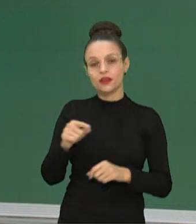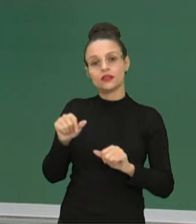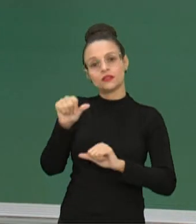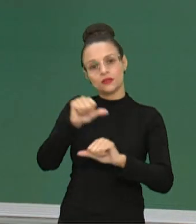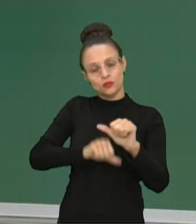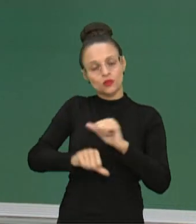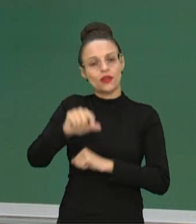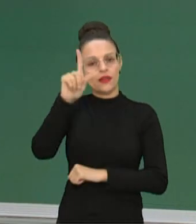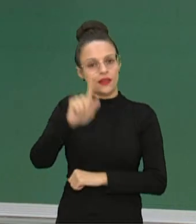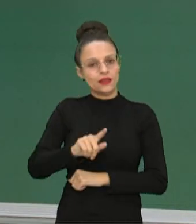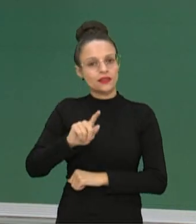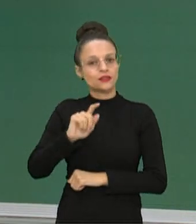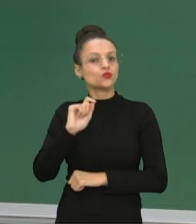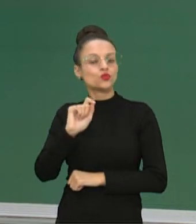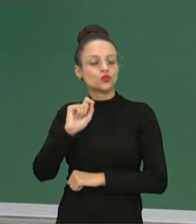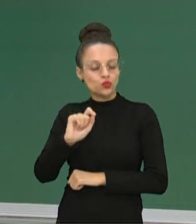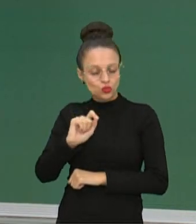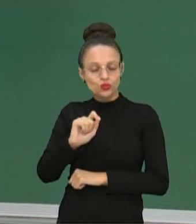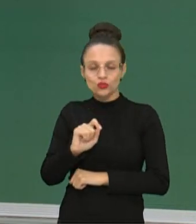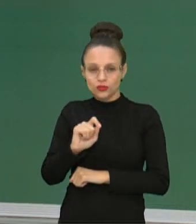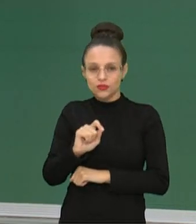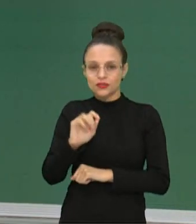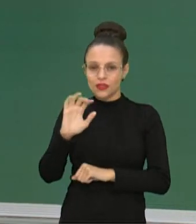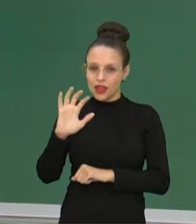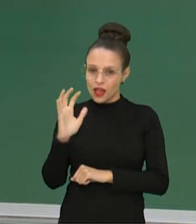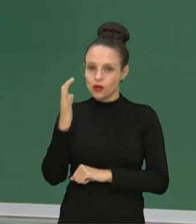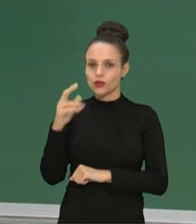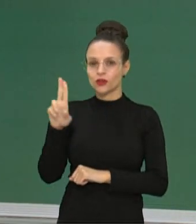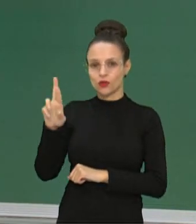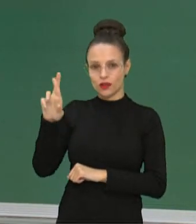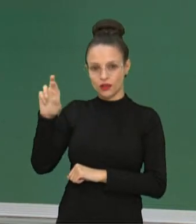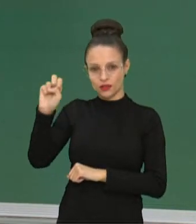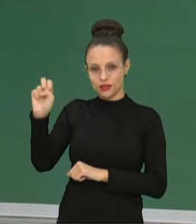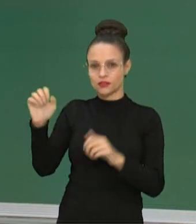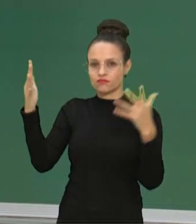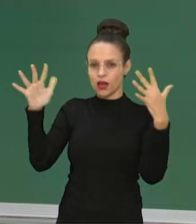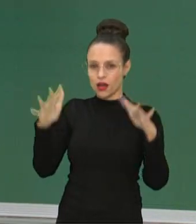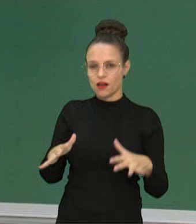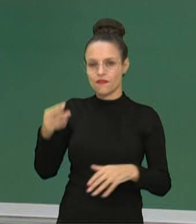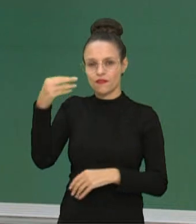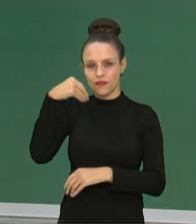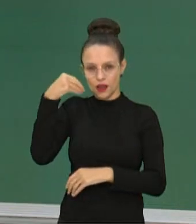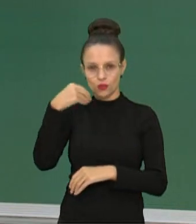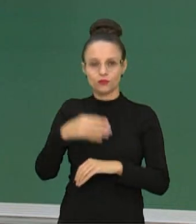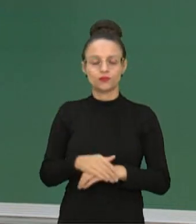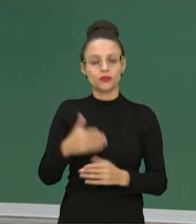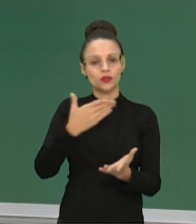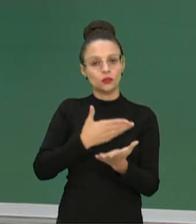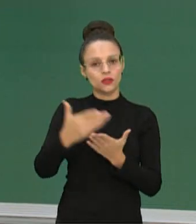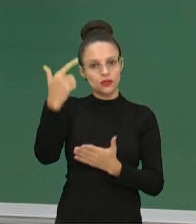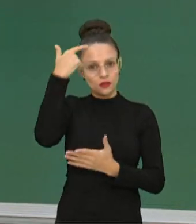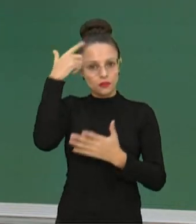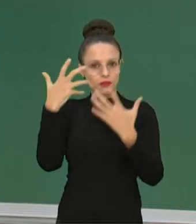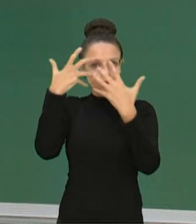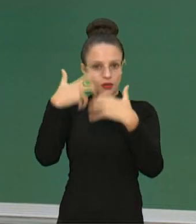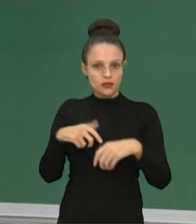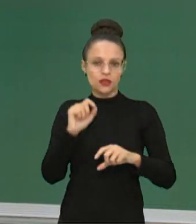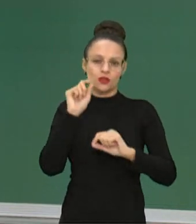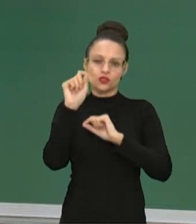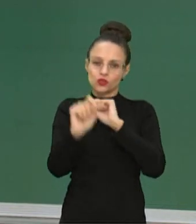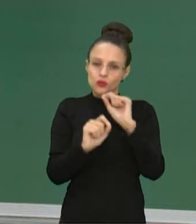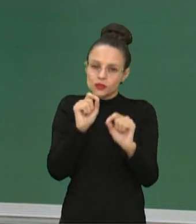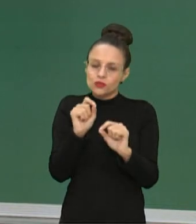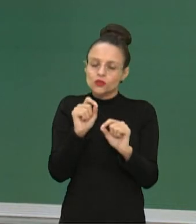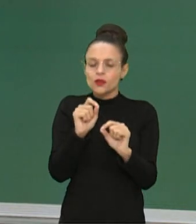enfraquecimento da União das Repúblicas Socialistas Soviéticas, tá bom? E para começarmos a pensar sobre isso e aumentarmos